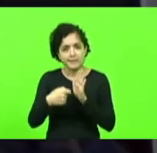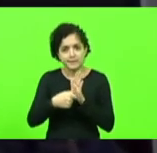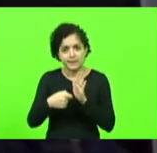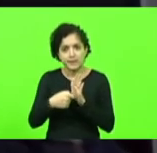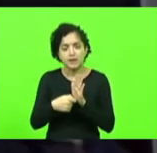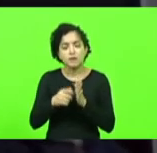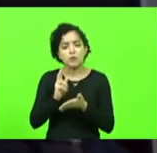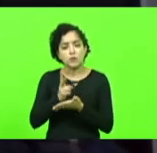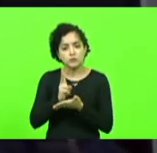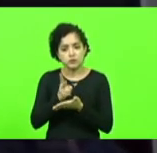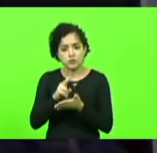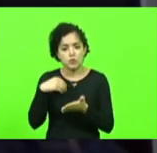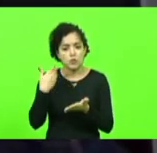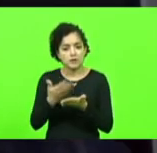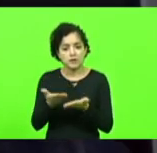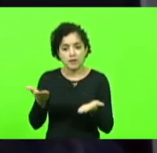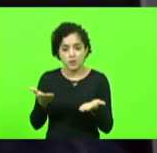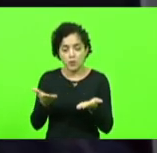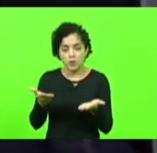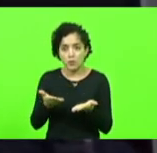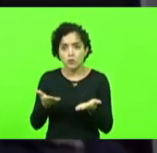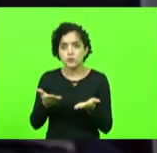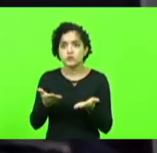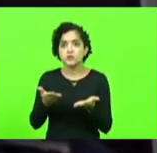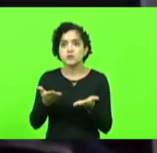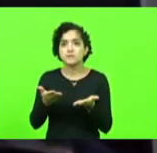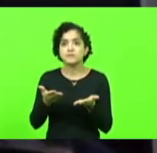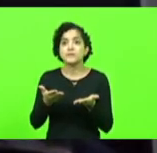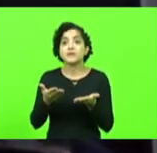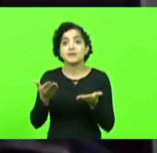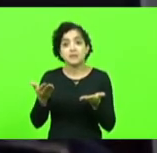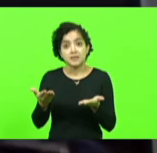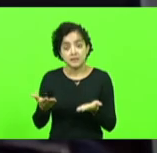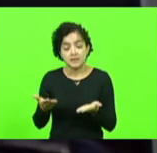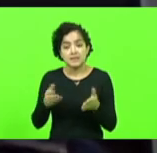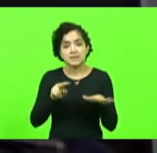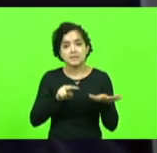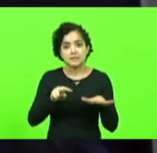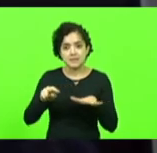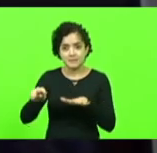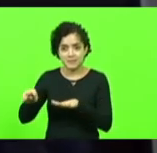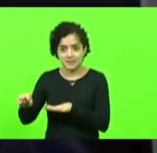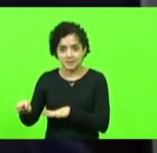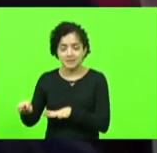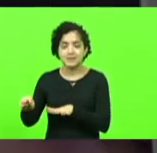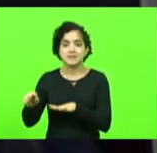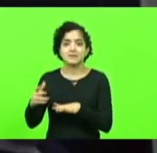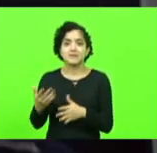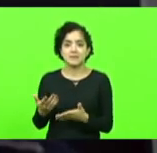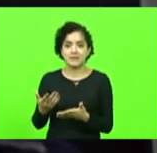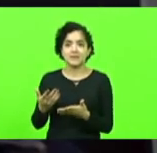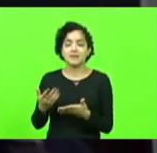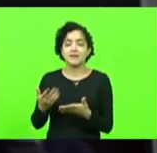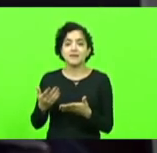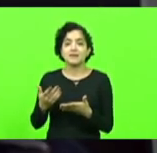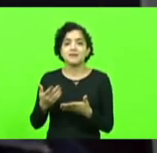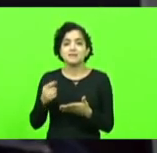ainda, mantendo os alunos, né? Inclusive, estamos na nossa semana acadêmica, ela está lá acontecendo, quando